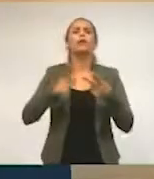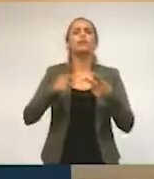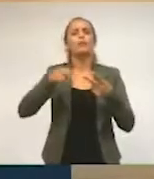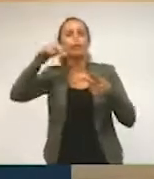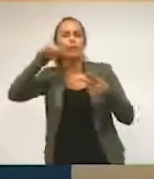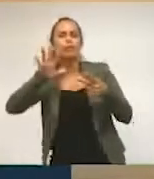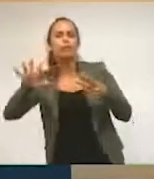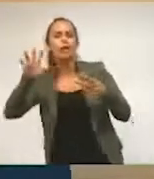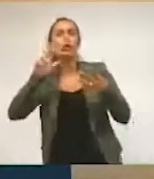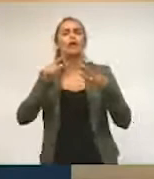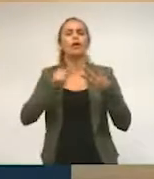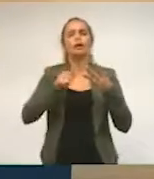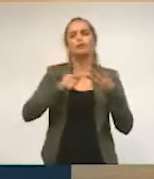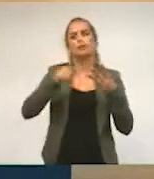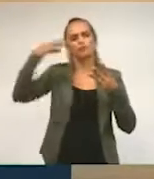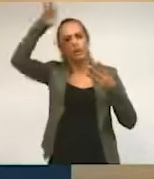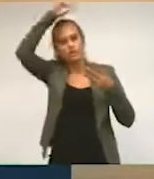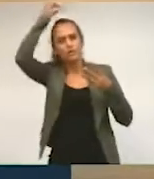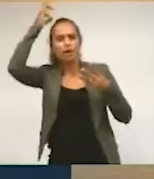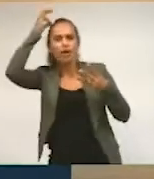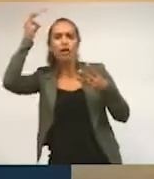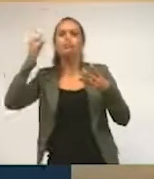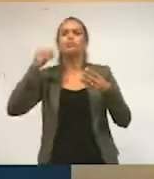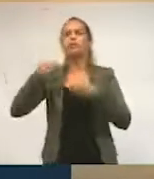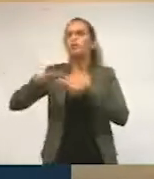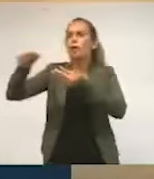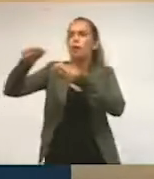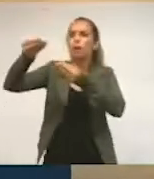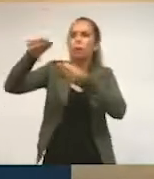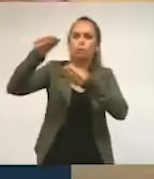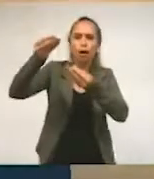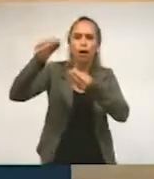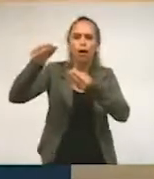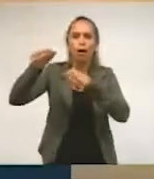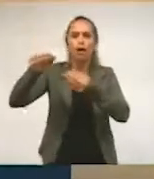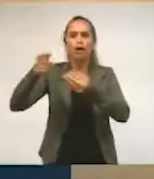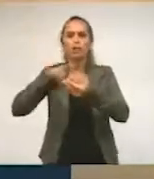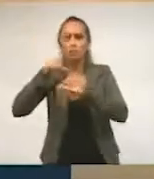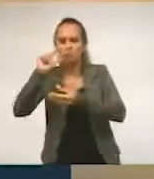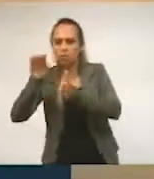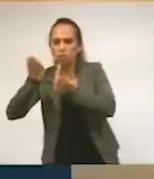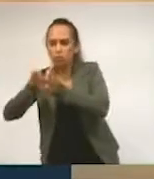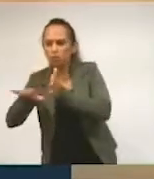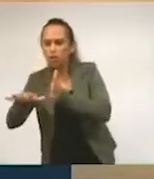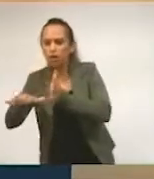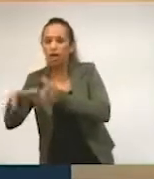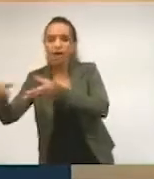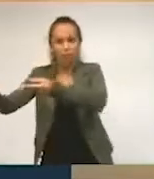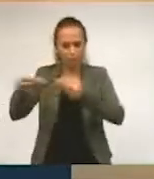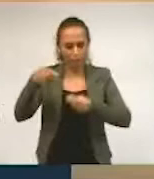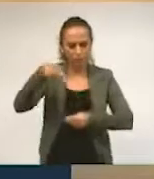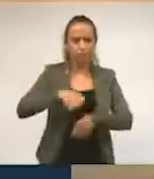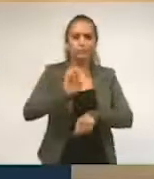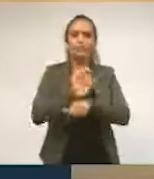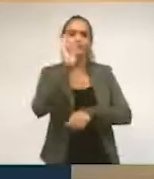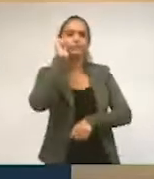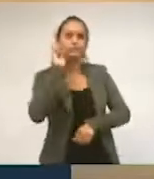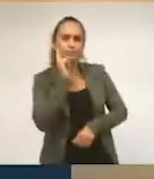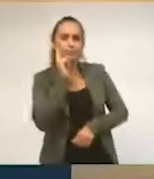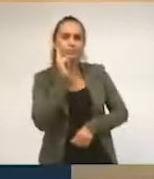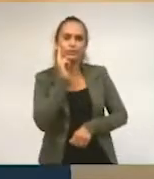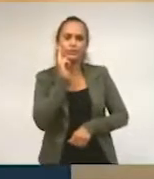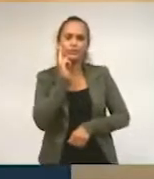Nordeste e depois o restante que sobra manda para o Estado de Rondônia e aqui no estado de Rondônia